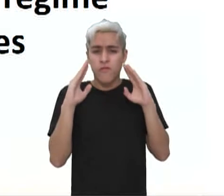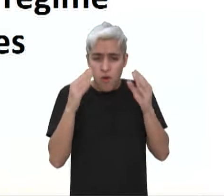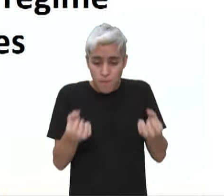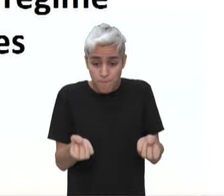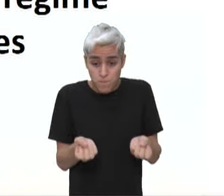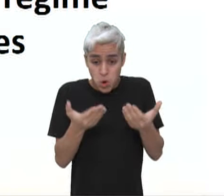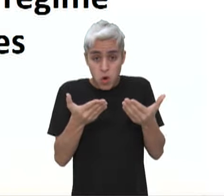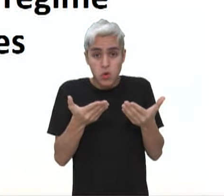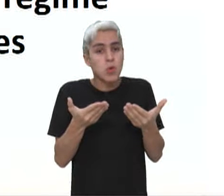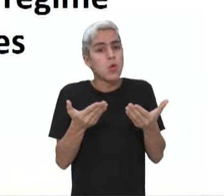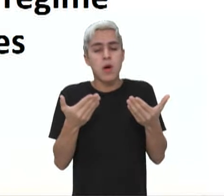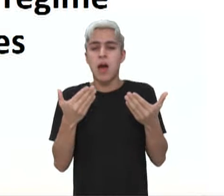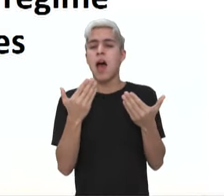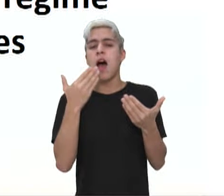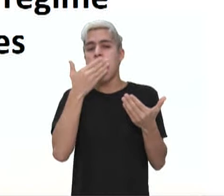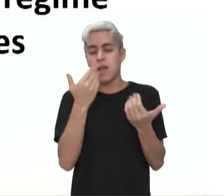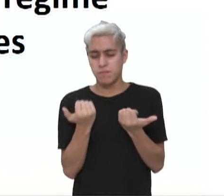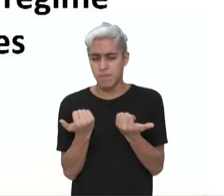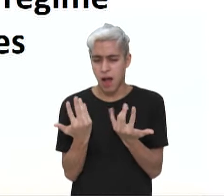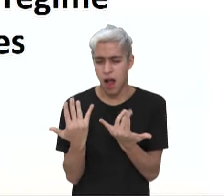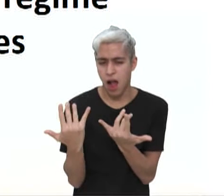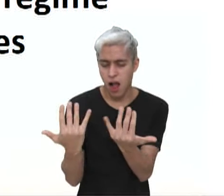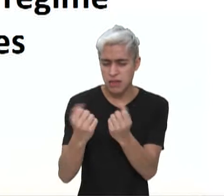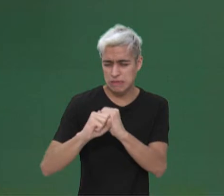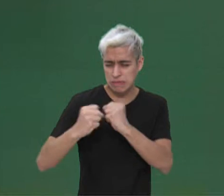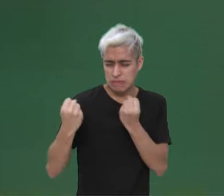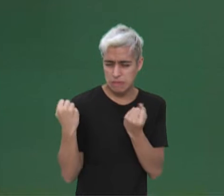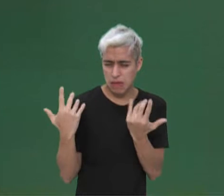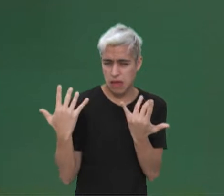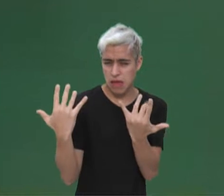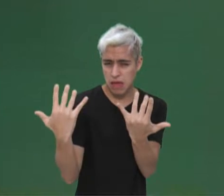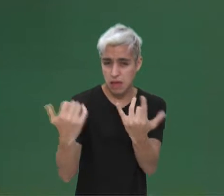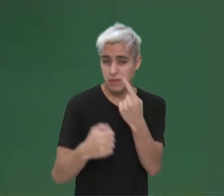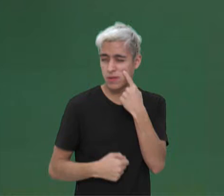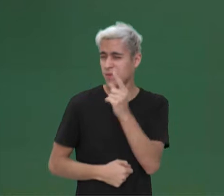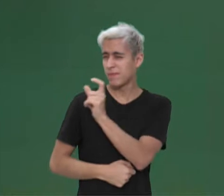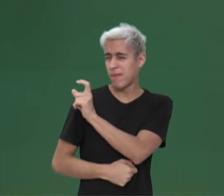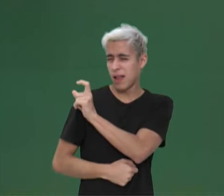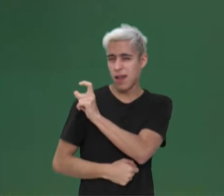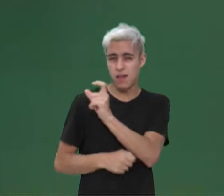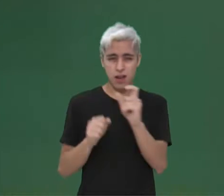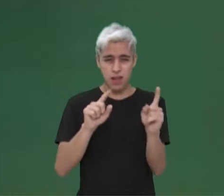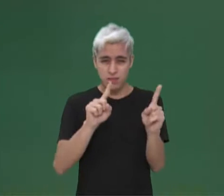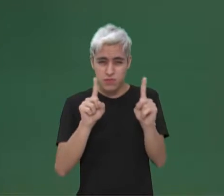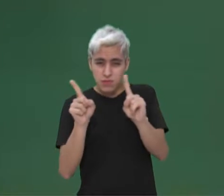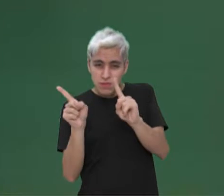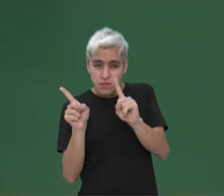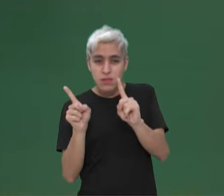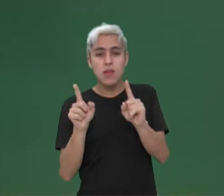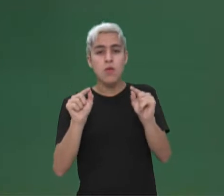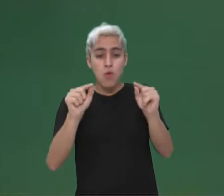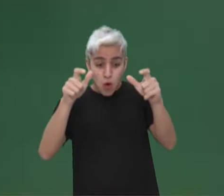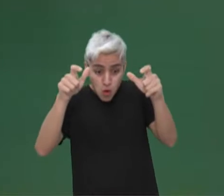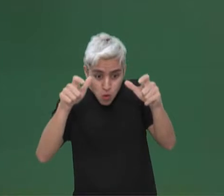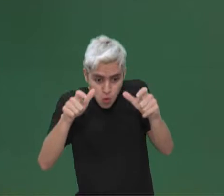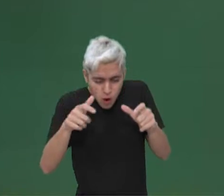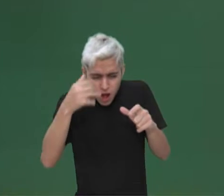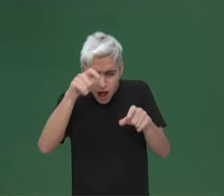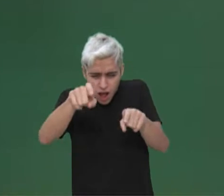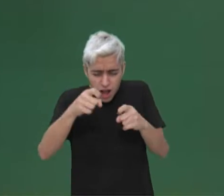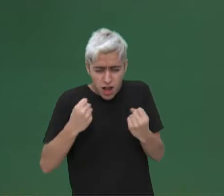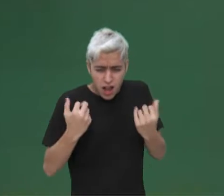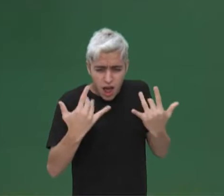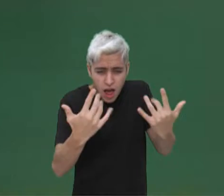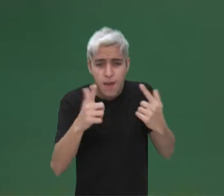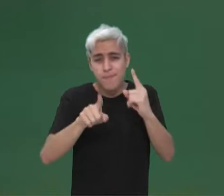regime de plantation. Tá lembrado o que é plantation? Grande propriedade rural, trabalho